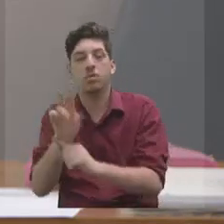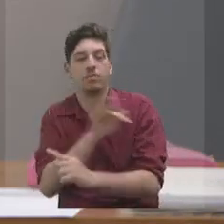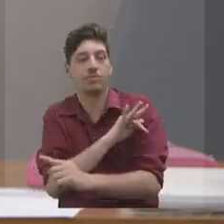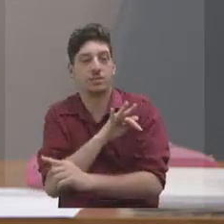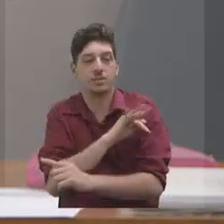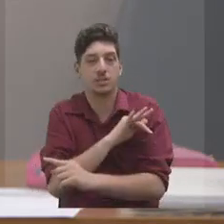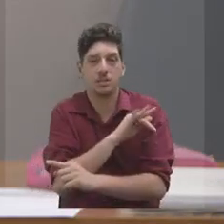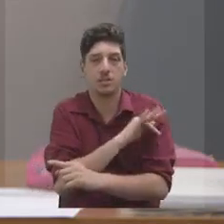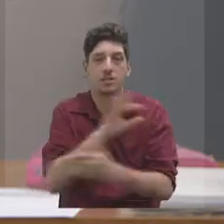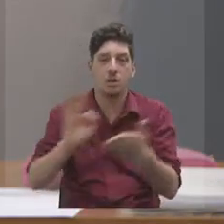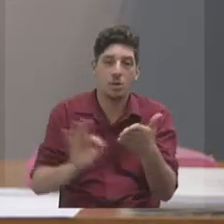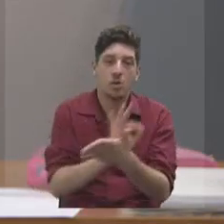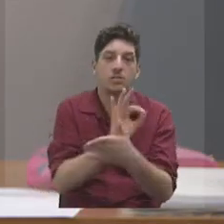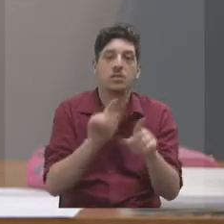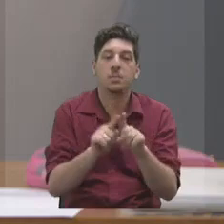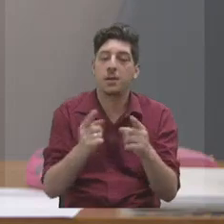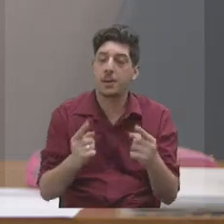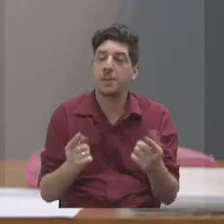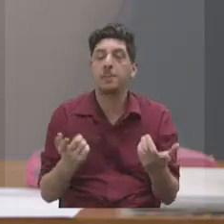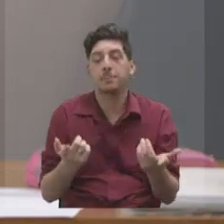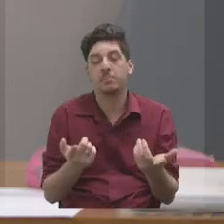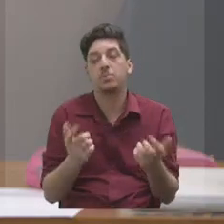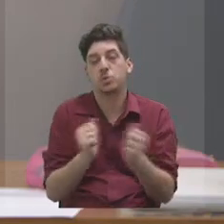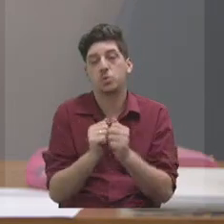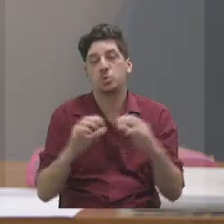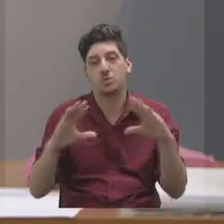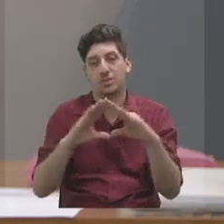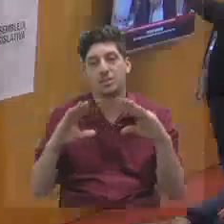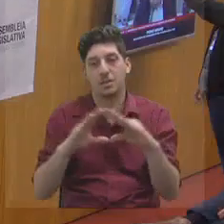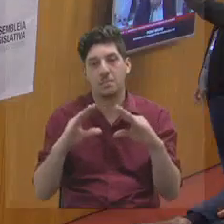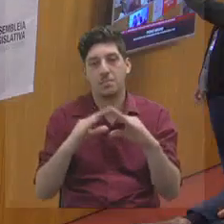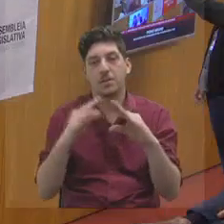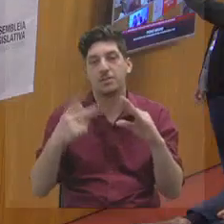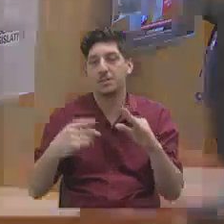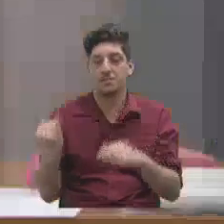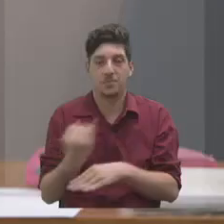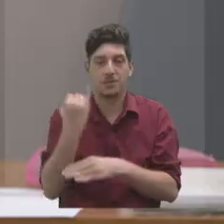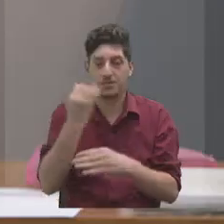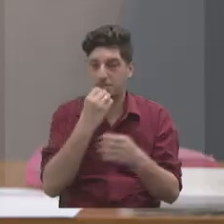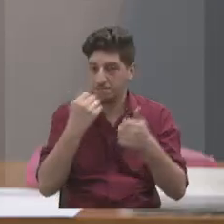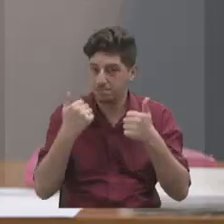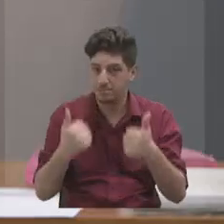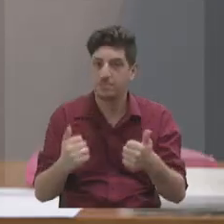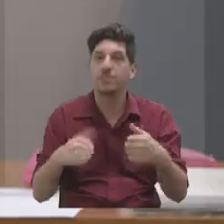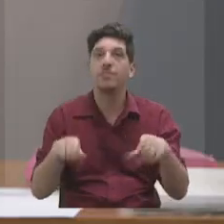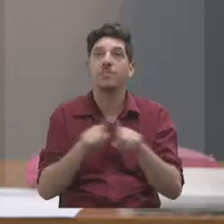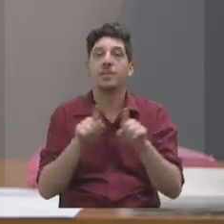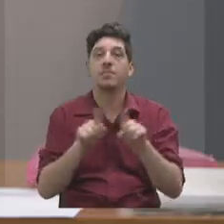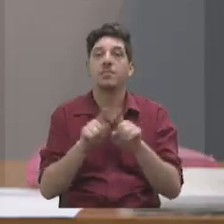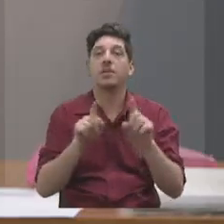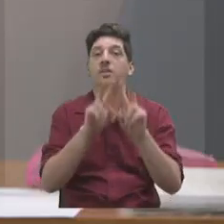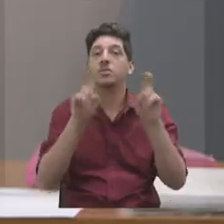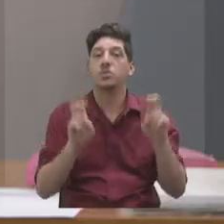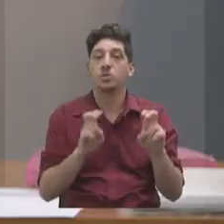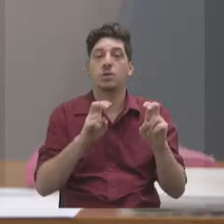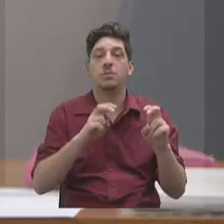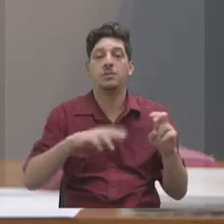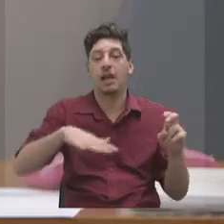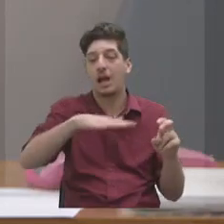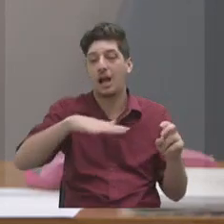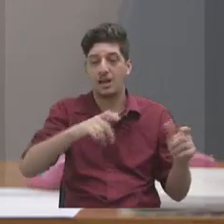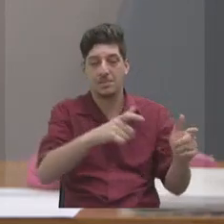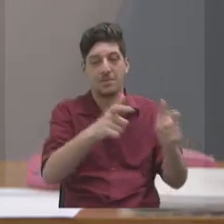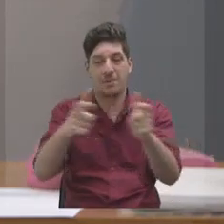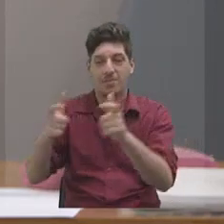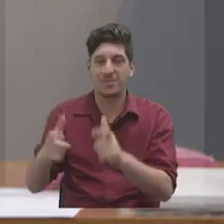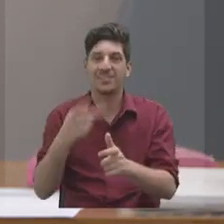desse contrato e essa parceria com Assembleia aqui ela é Ela é fundamental é em relação aos trechos né então se eu mencionou Aqui a